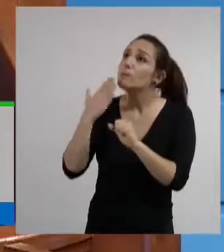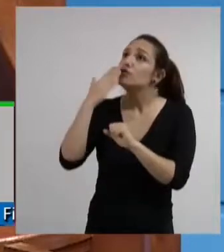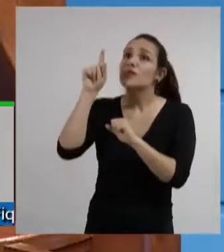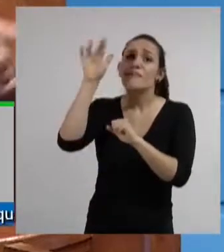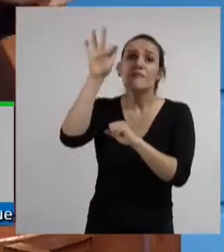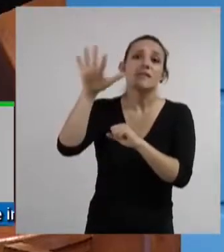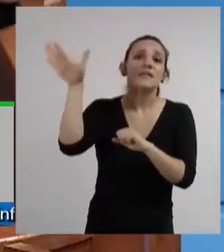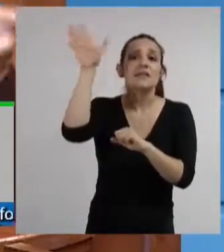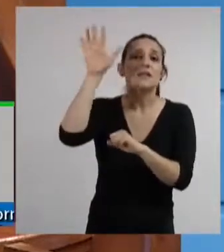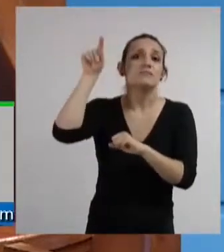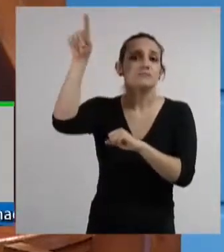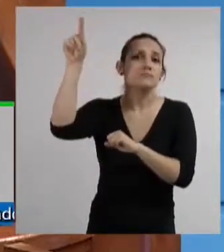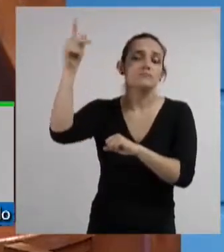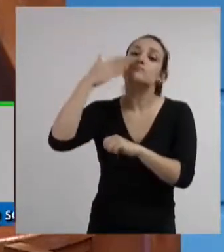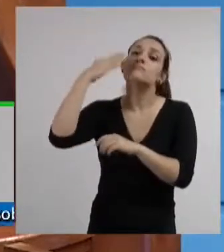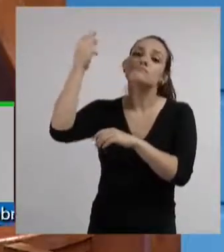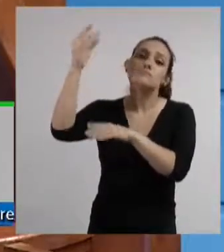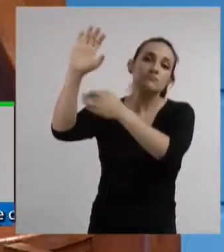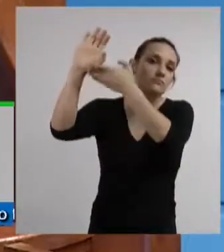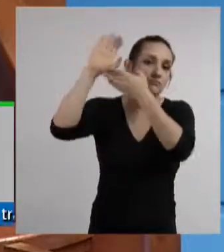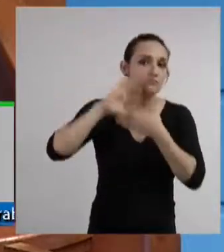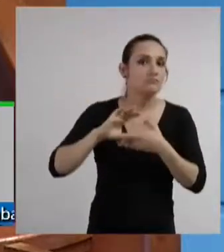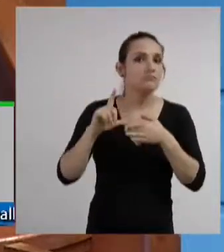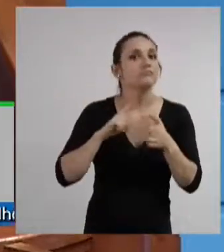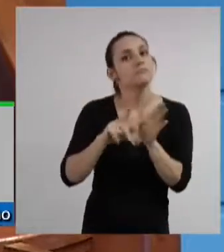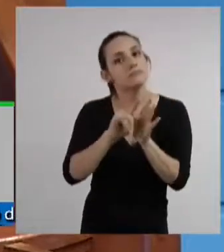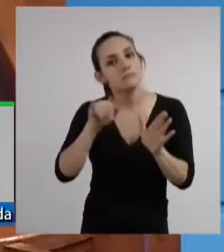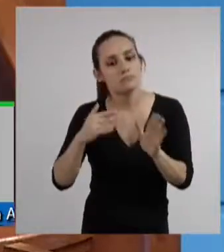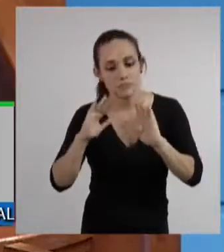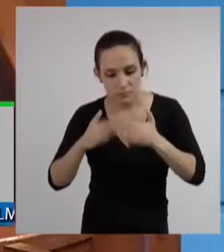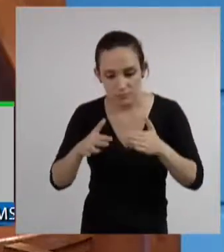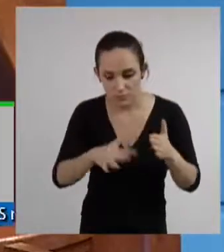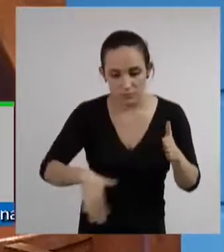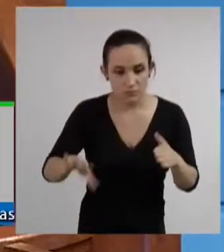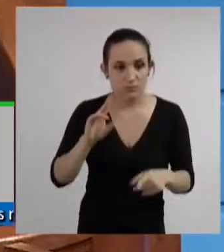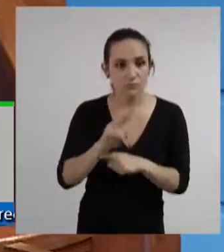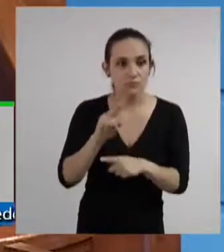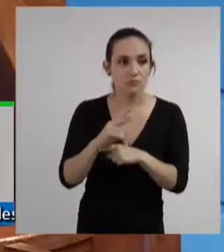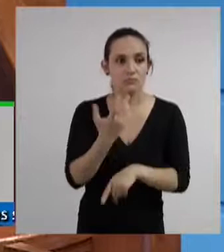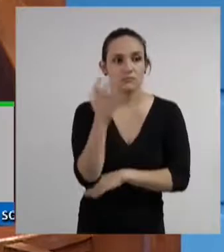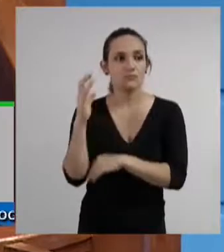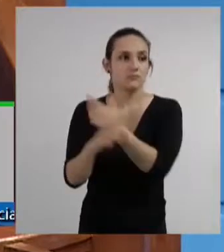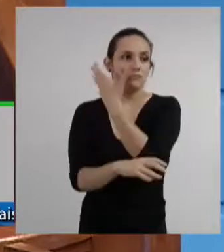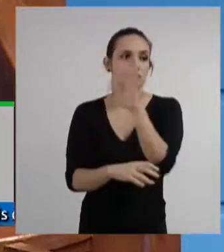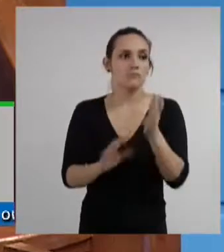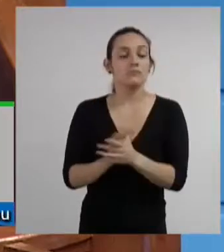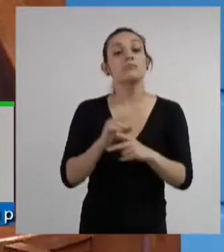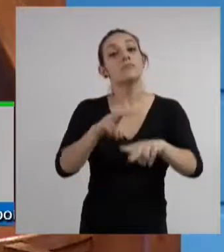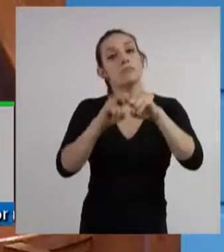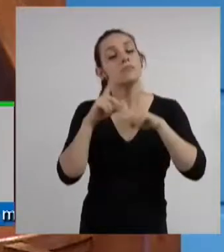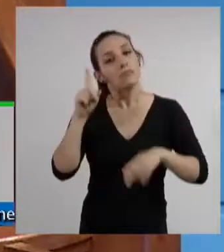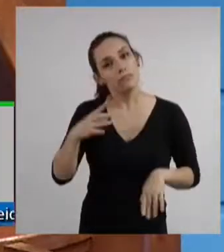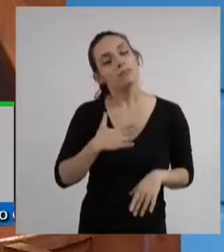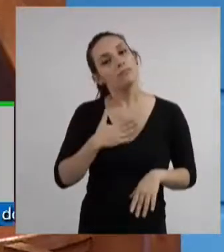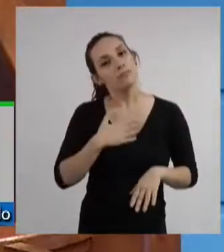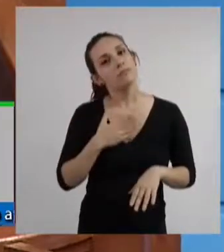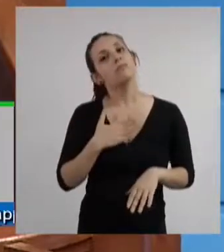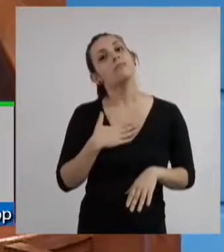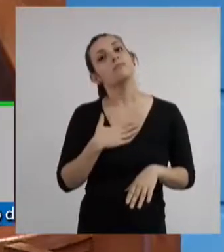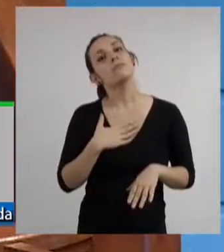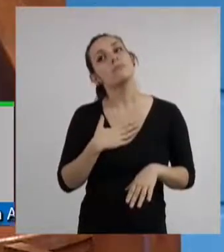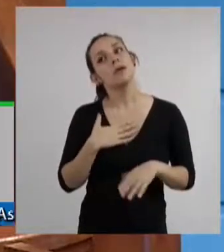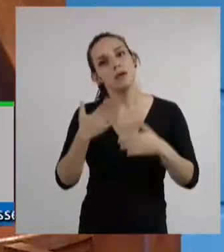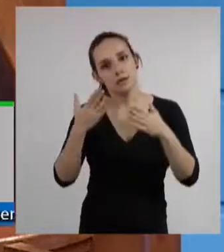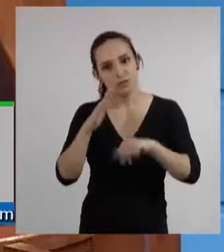estados que têm programas específicos para a questão da recuperação ambiental. Então, senhor presidente, esse é um alerta que eu queria